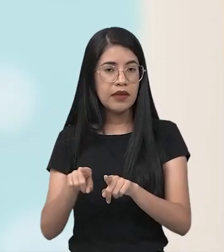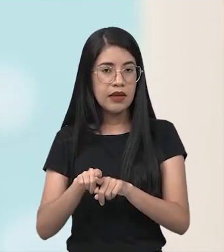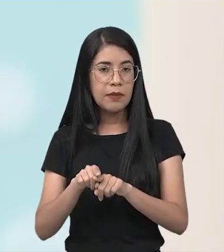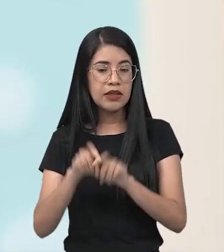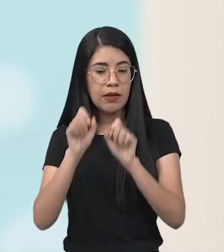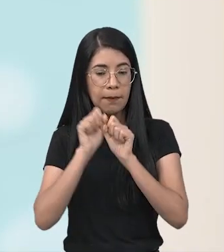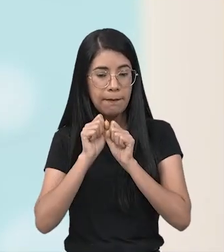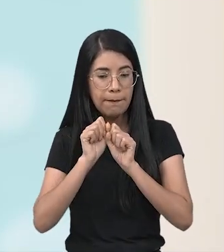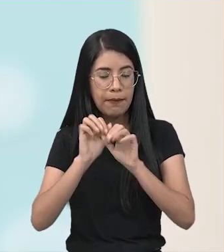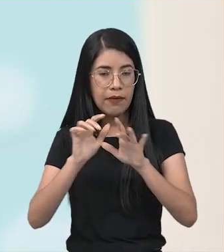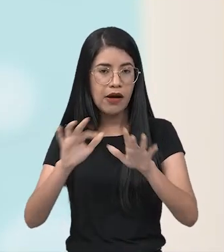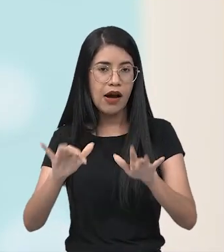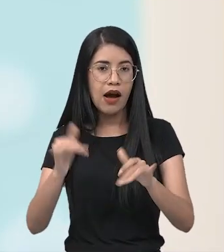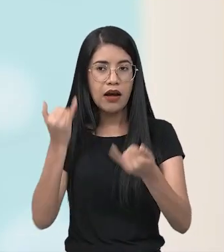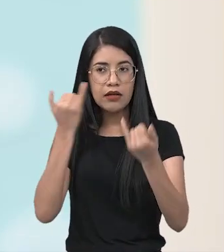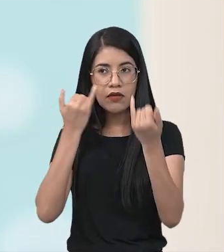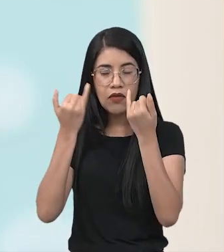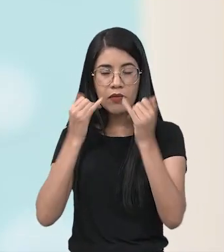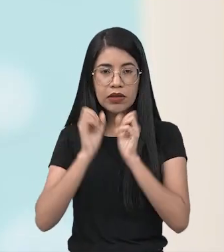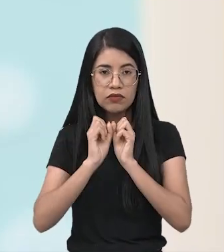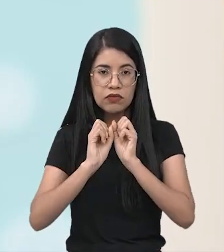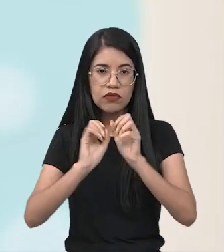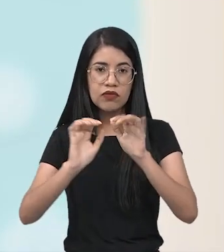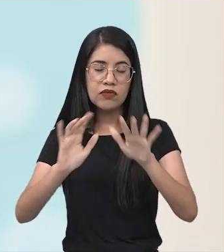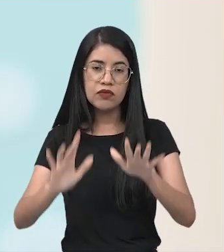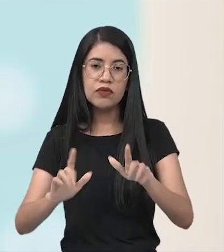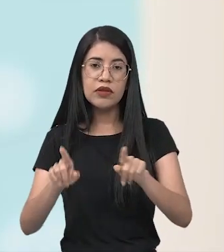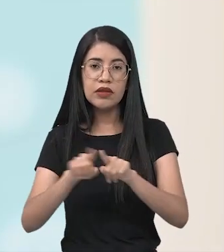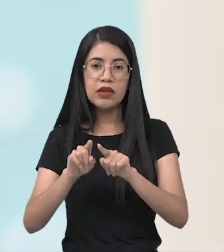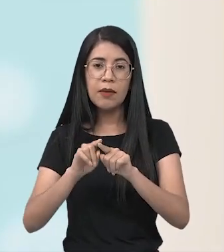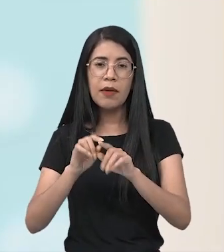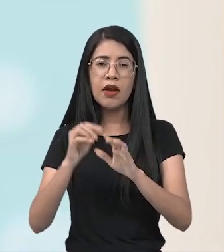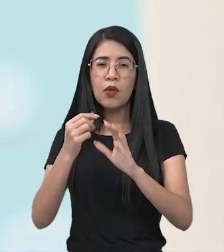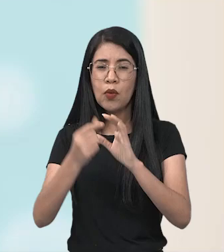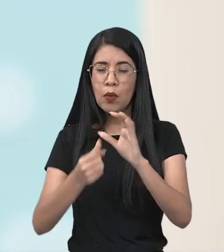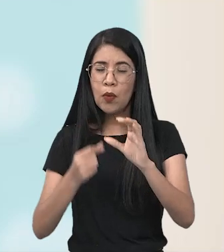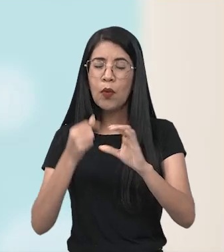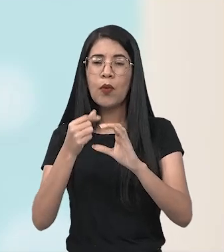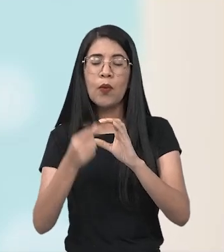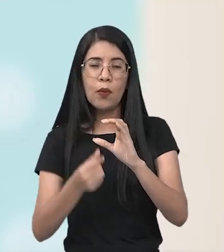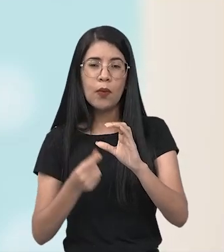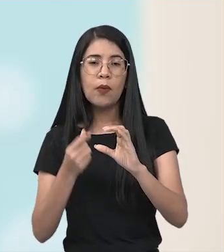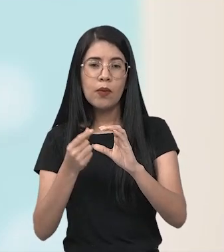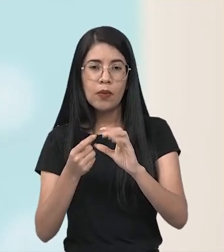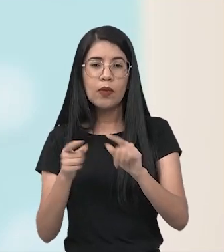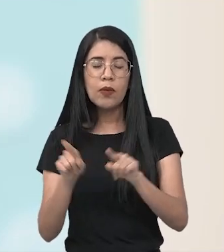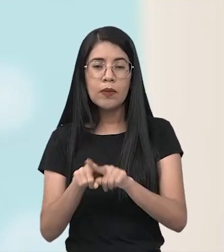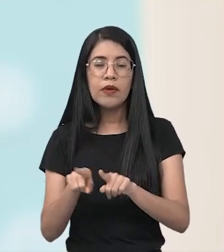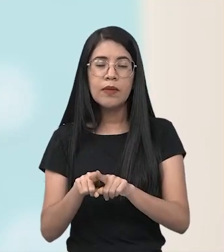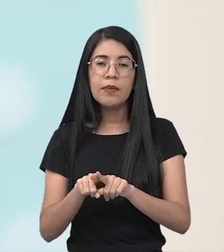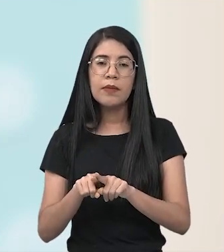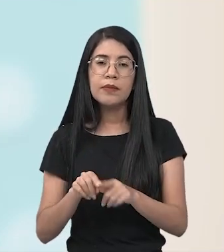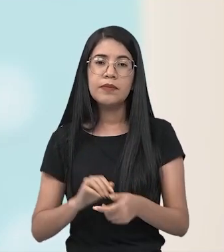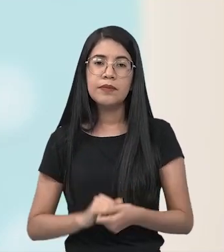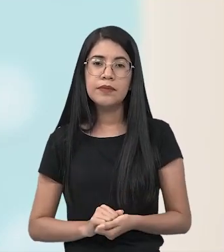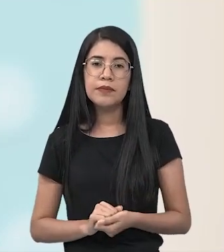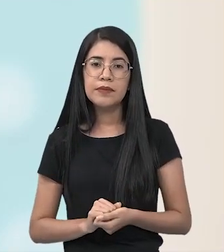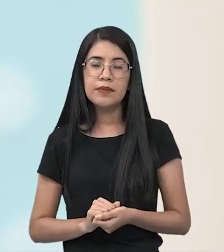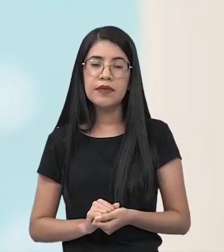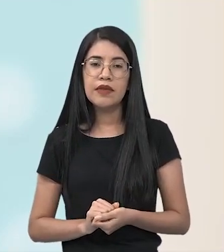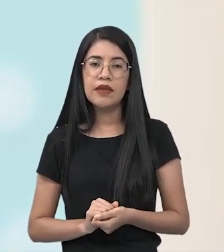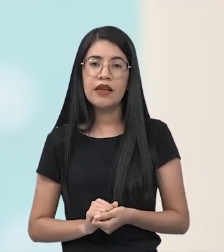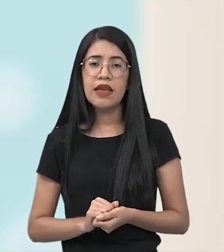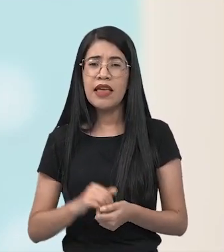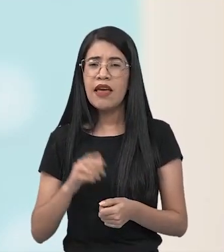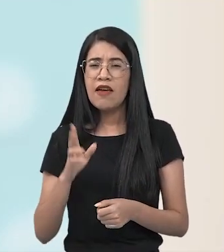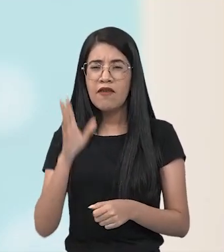disseminação em massa, né? Da questão do capitalismo, ocorrendo de tudo com muita